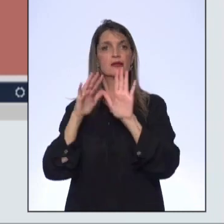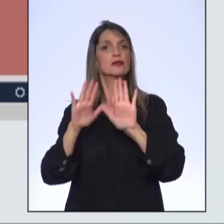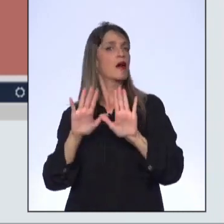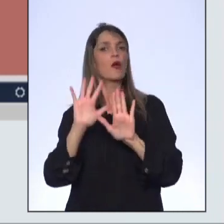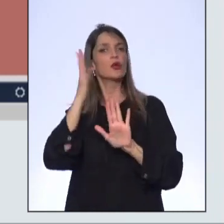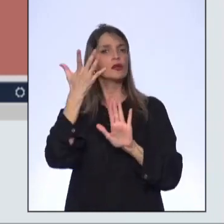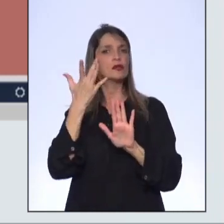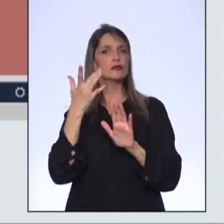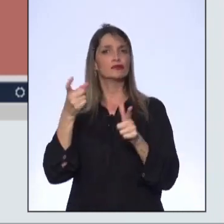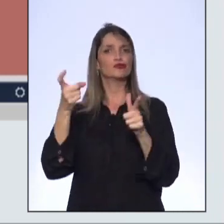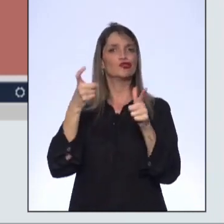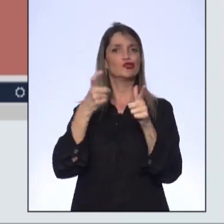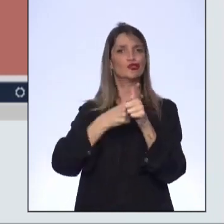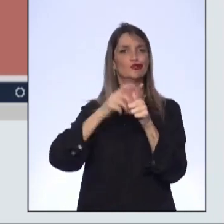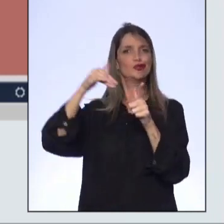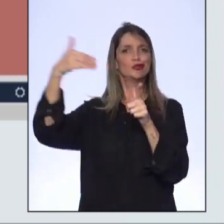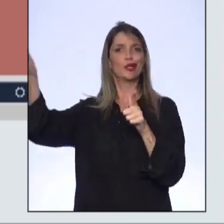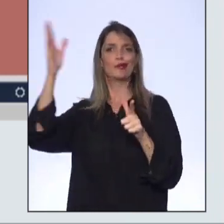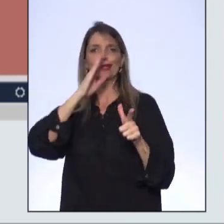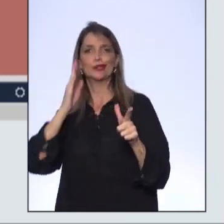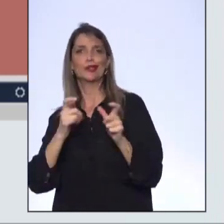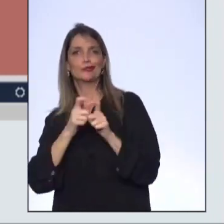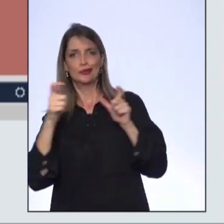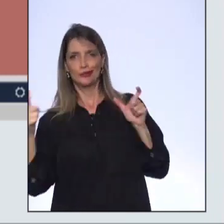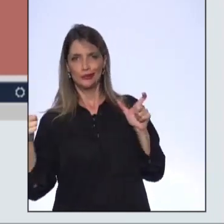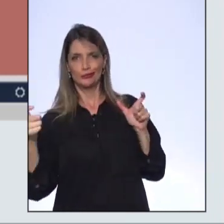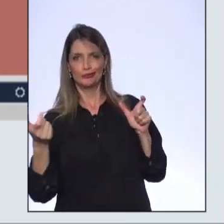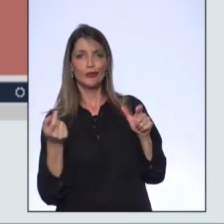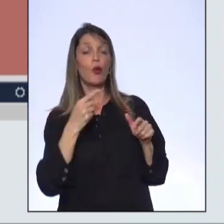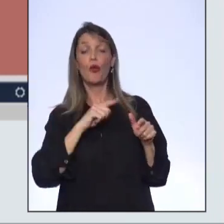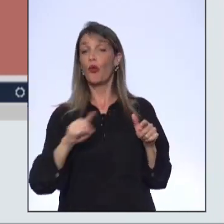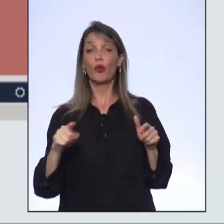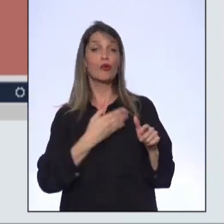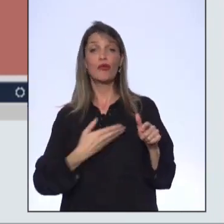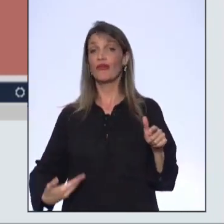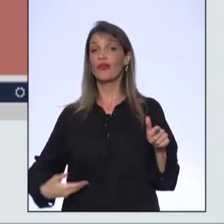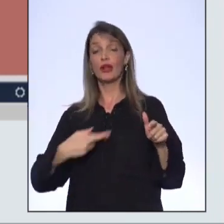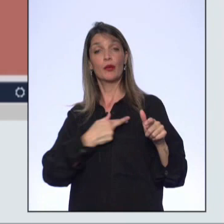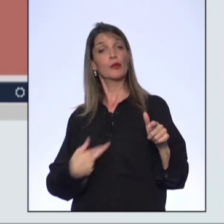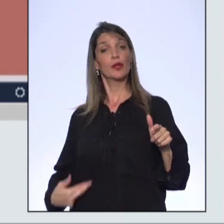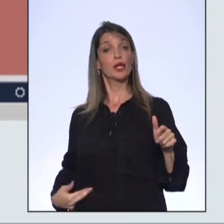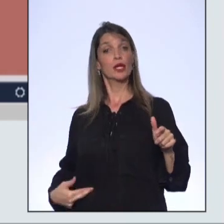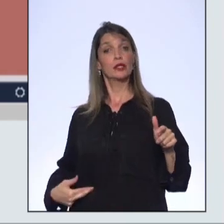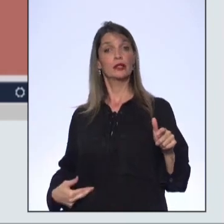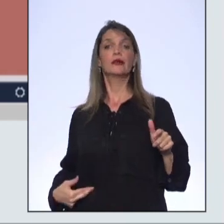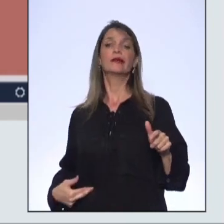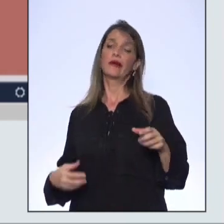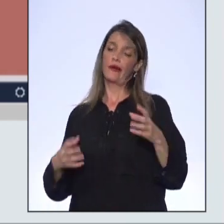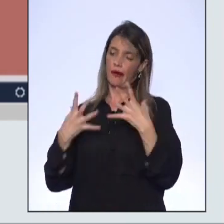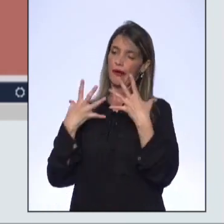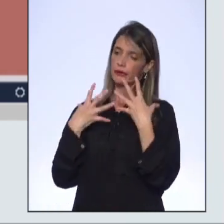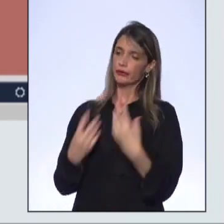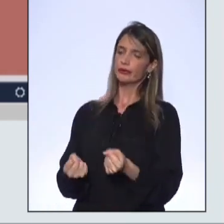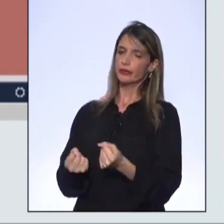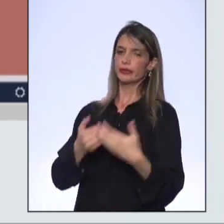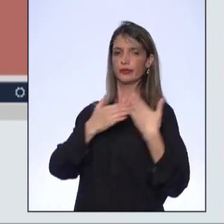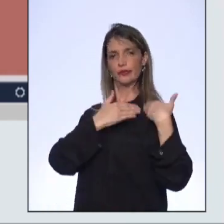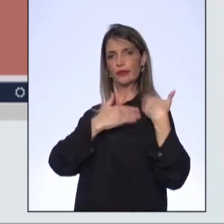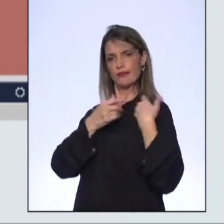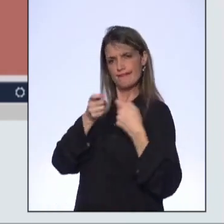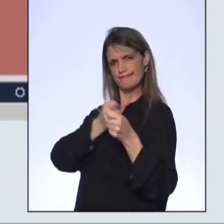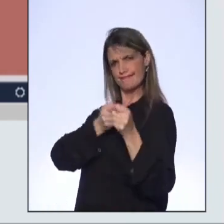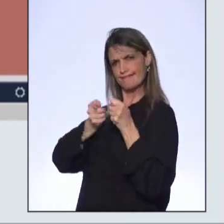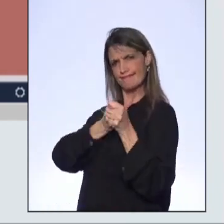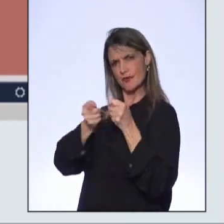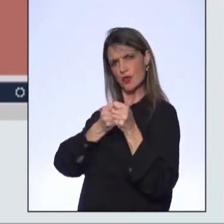a dívida externa brasileira. E, por último, o governo republicano assumiu a responsabilidade de controlar a qualidade